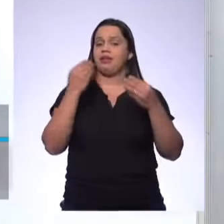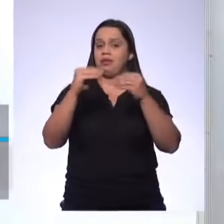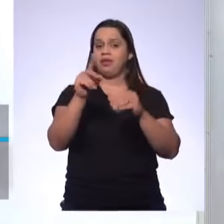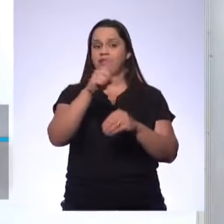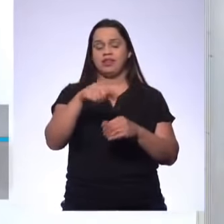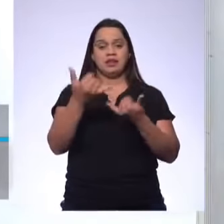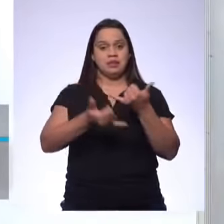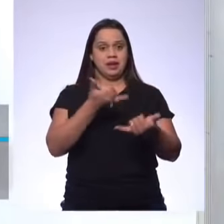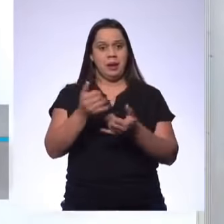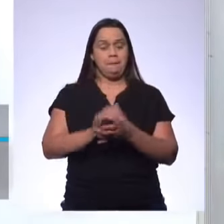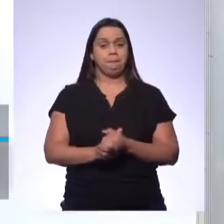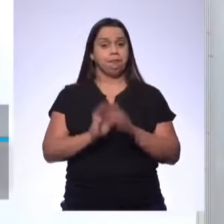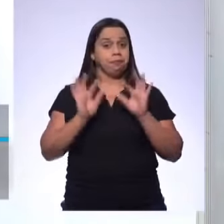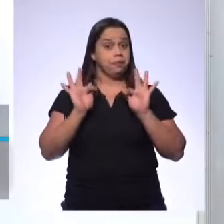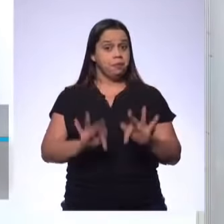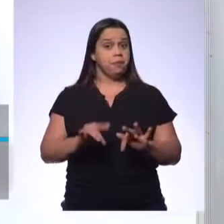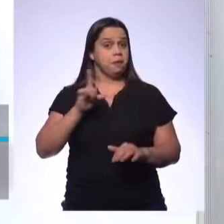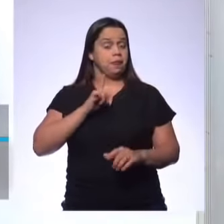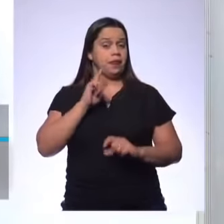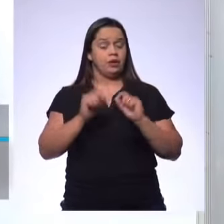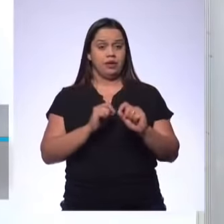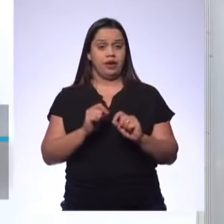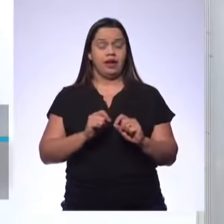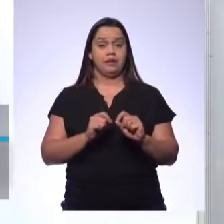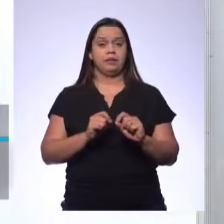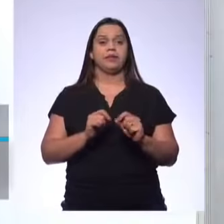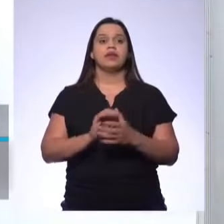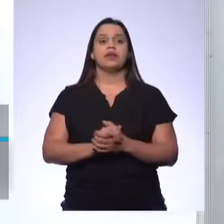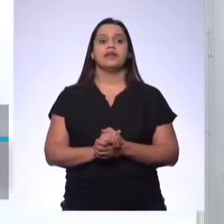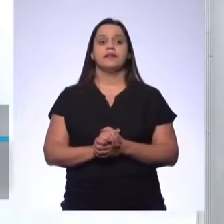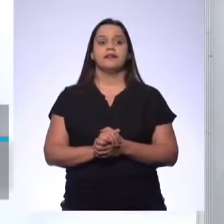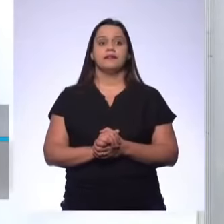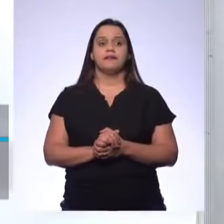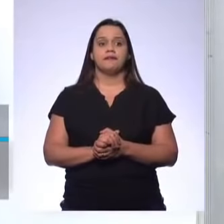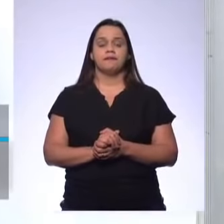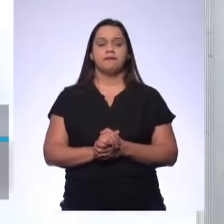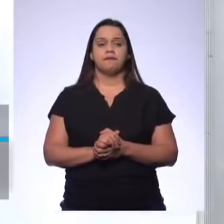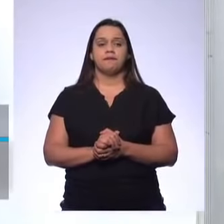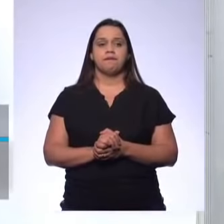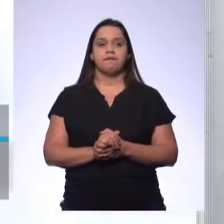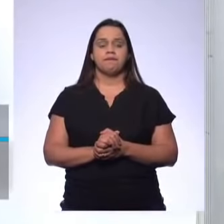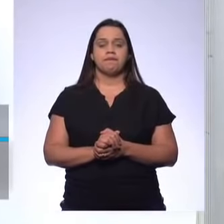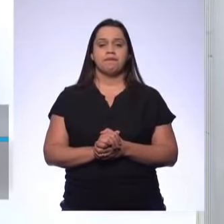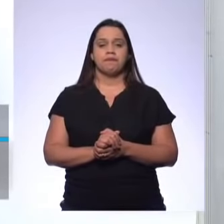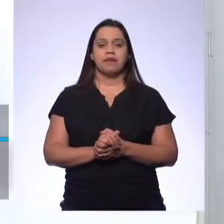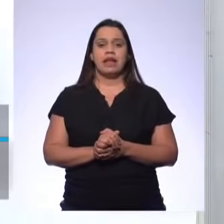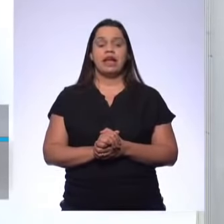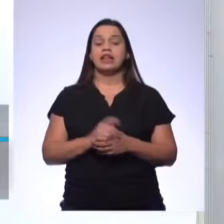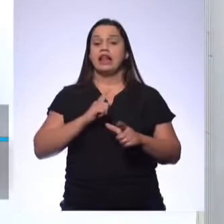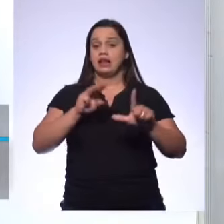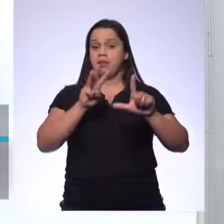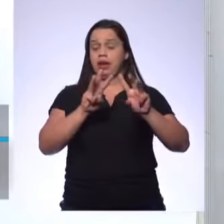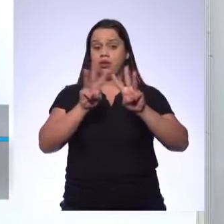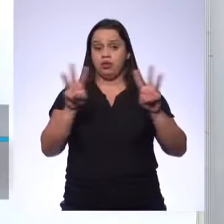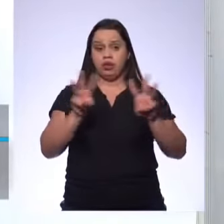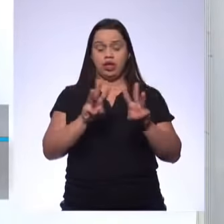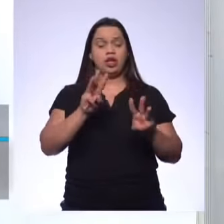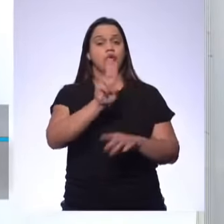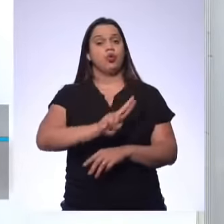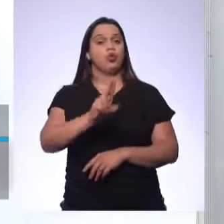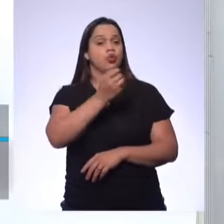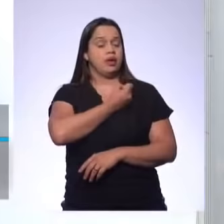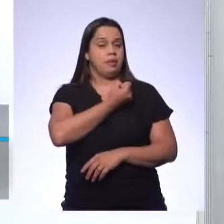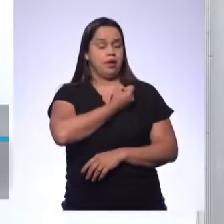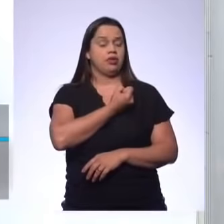vocês criarem aí uma pesquisa falando sobre as construções da sua região. Use a página